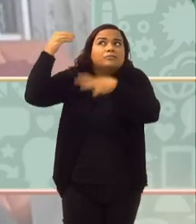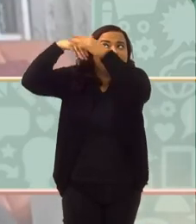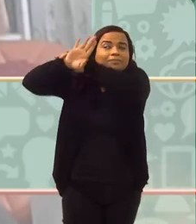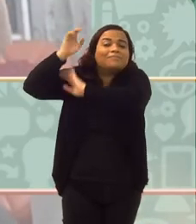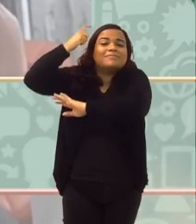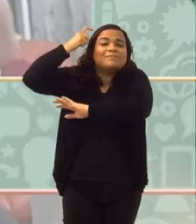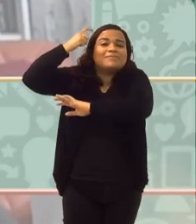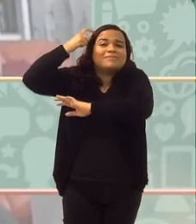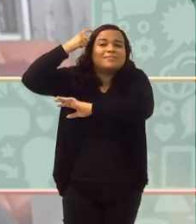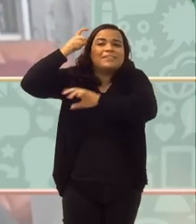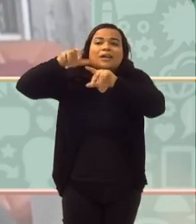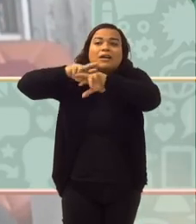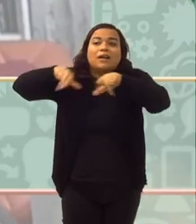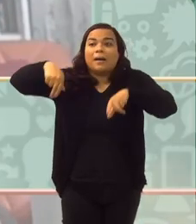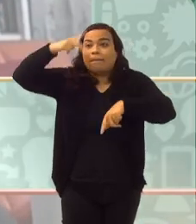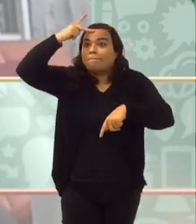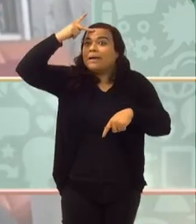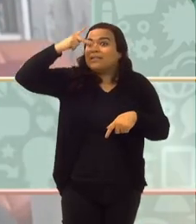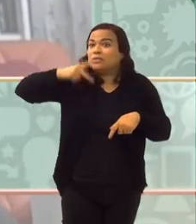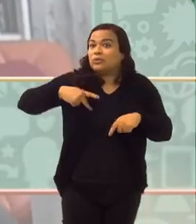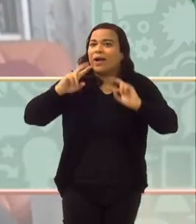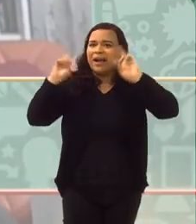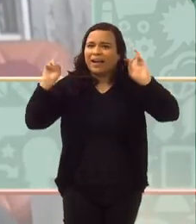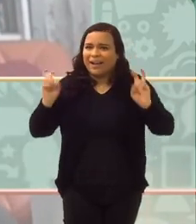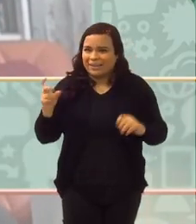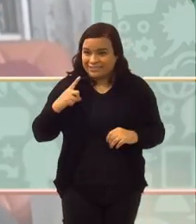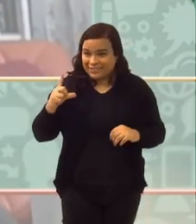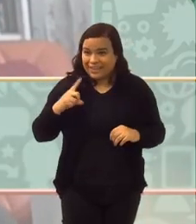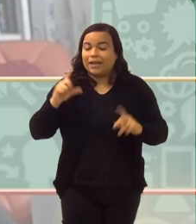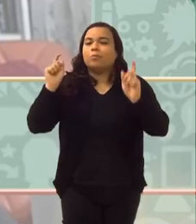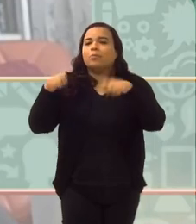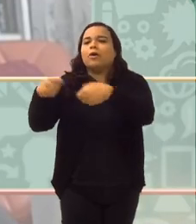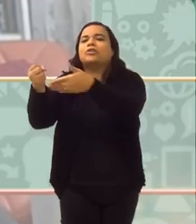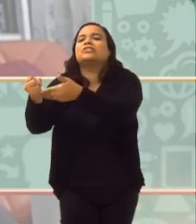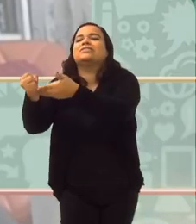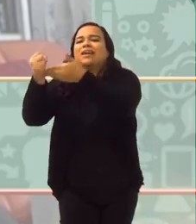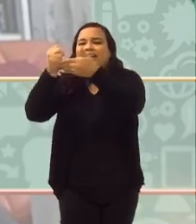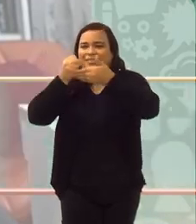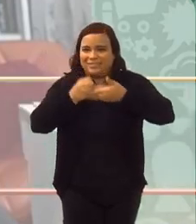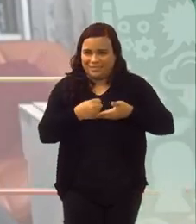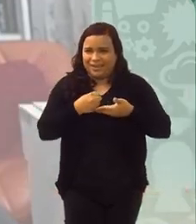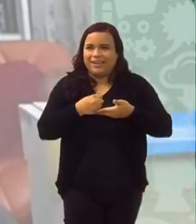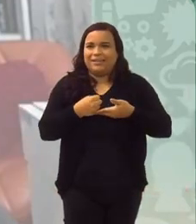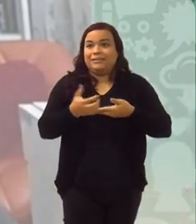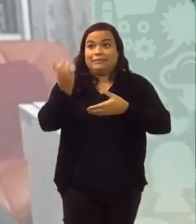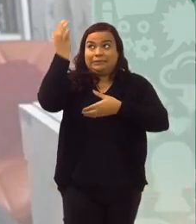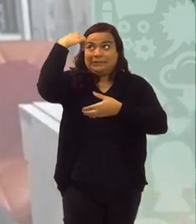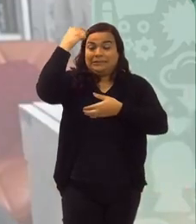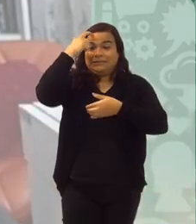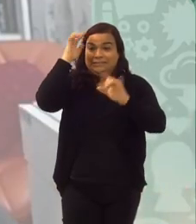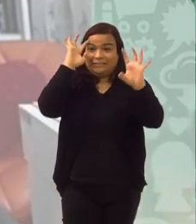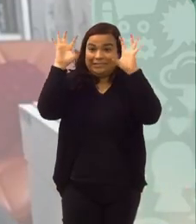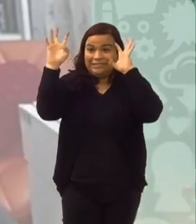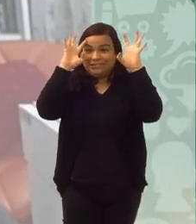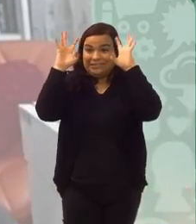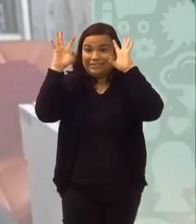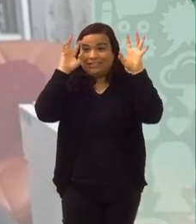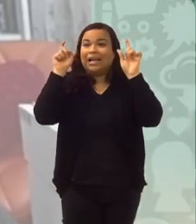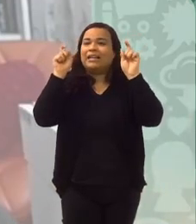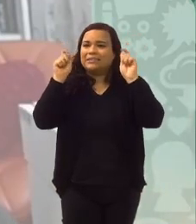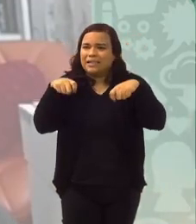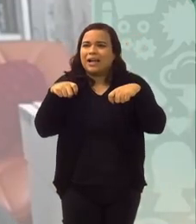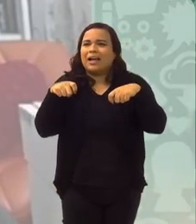determinadas questões pessoais daquelas pessoas que ouvem, elas podem trazer isso para o consciente